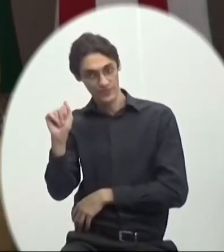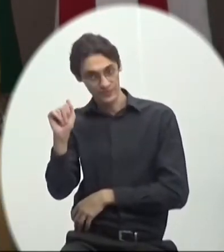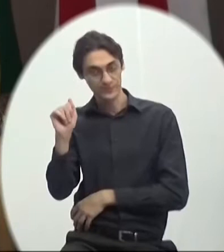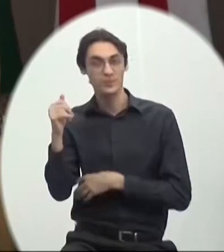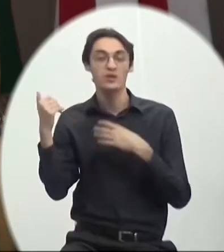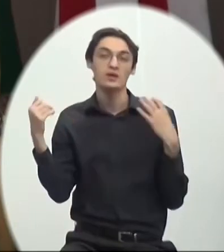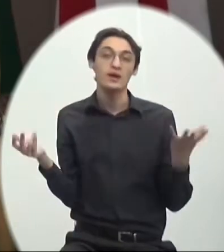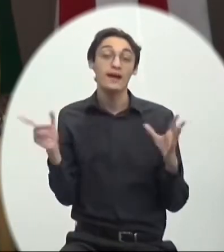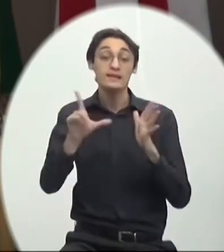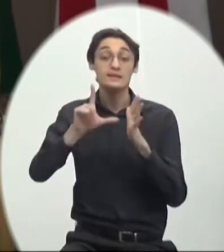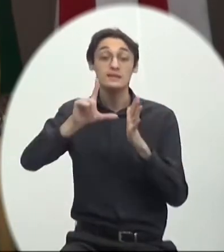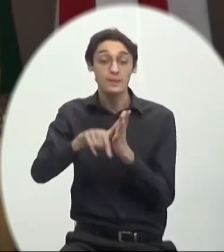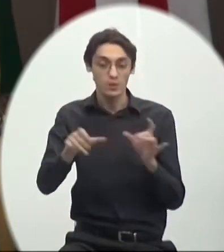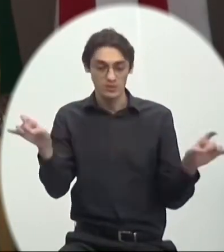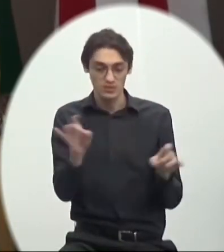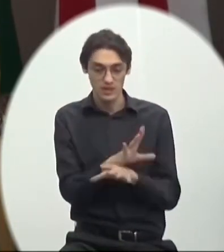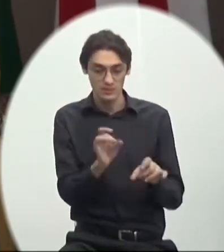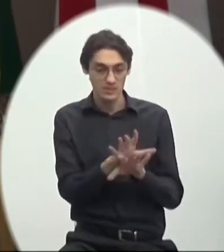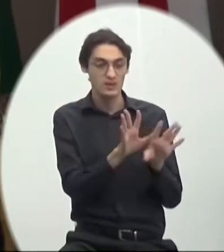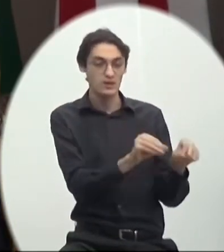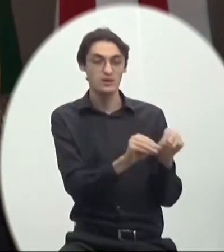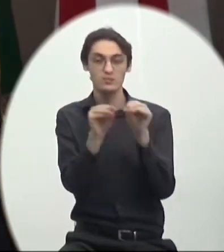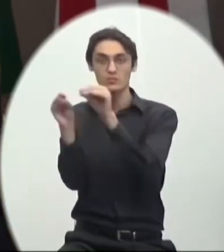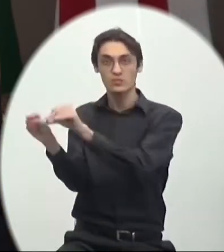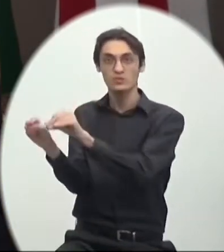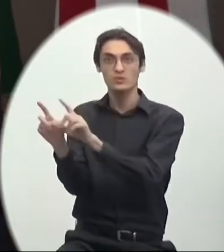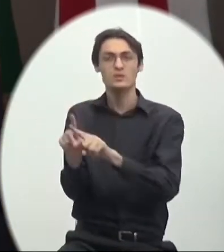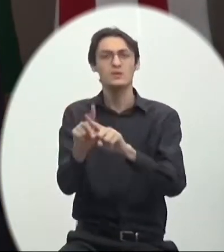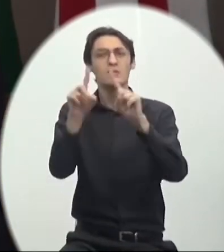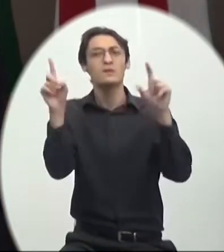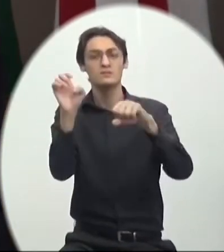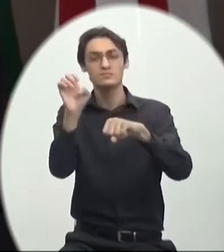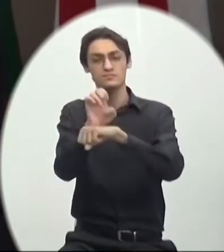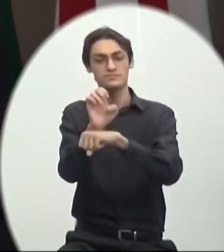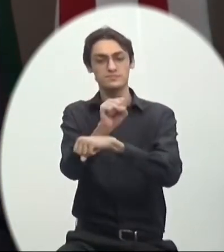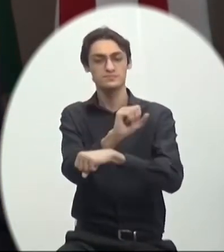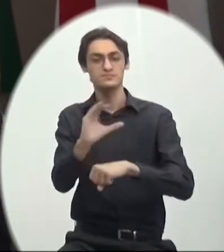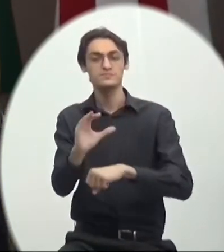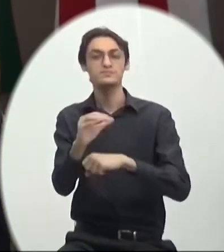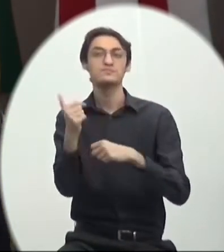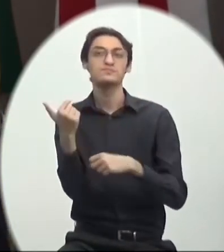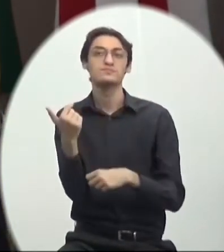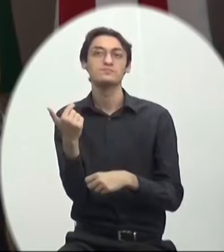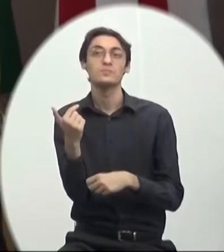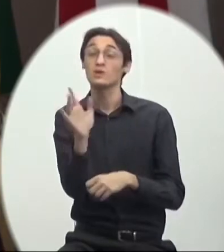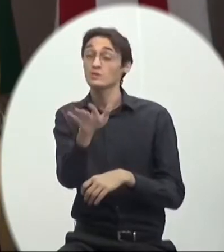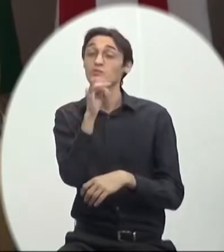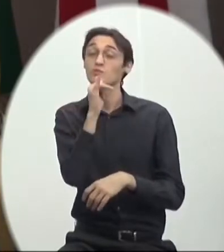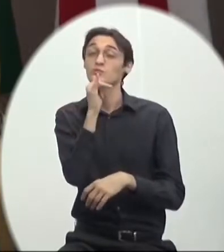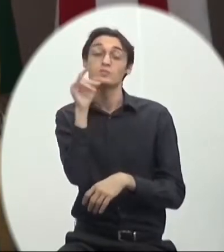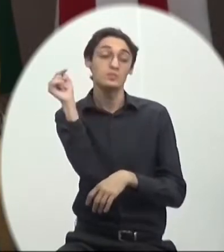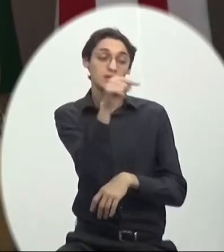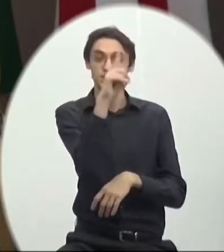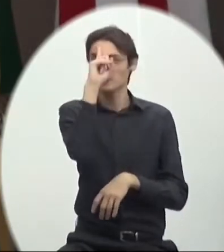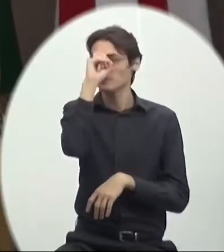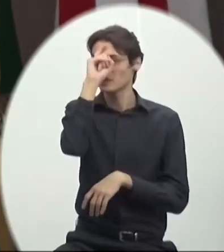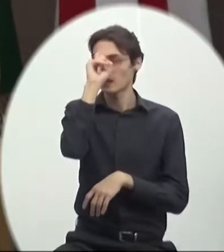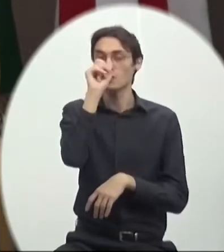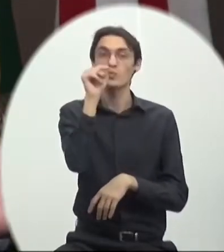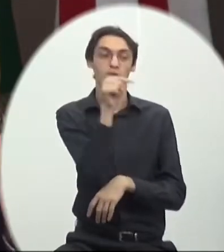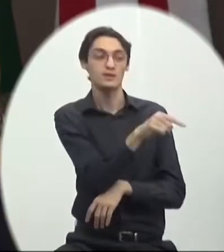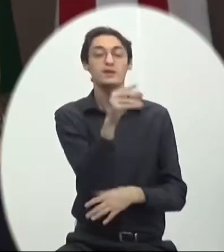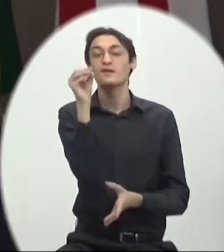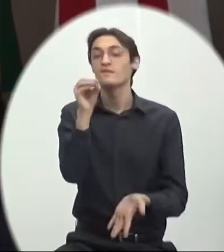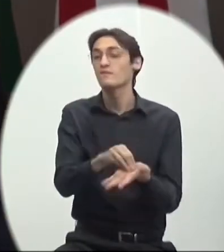Hospital Joana de Guzmão. Meu Deus, Santa Catarina não tem esse exame. Às vezes solicita, tem que solicitar